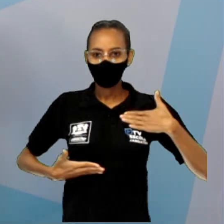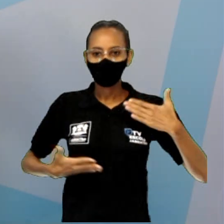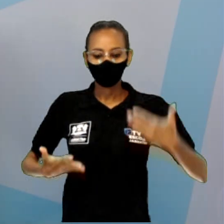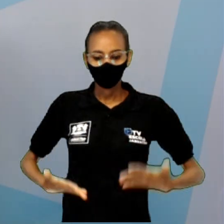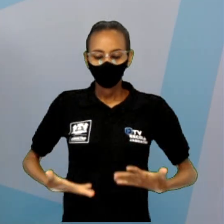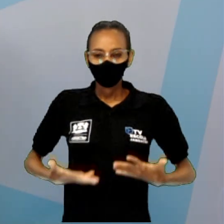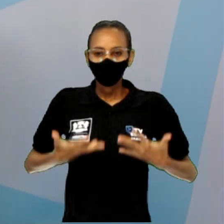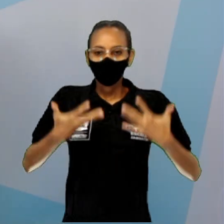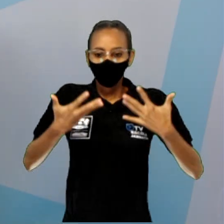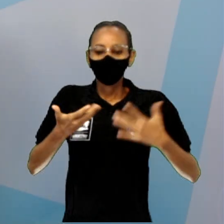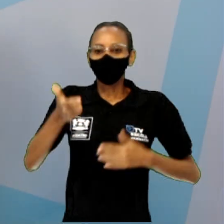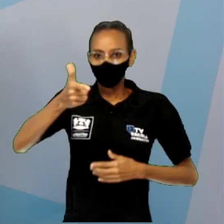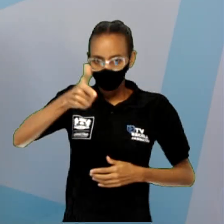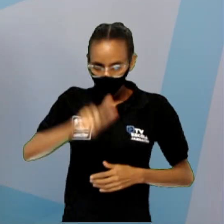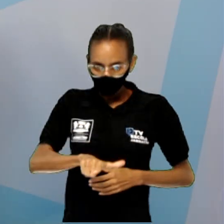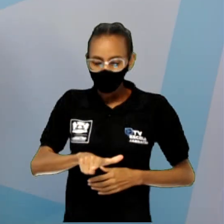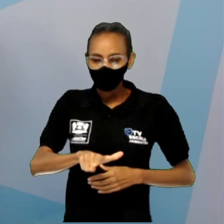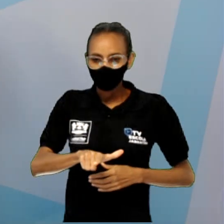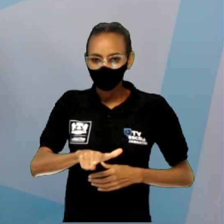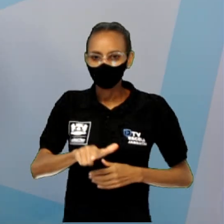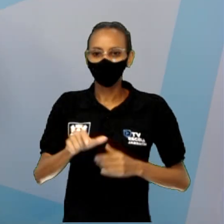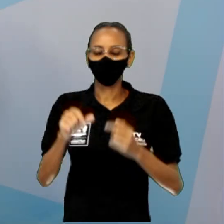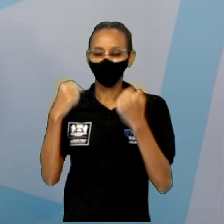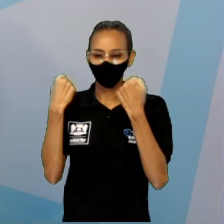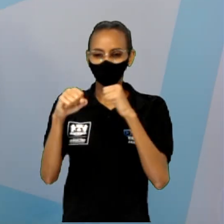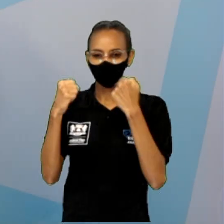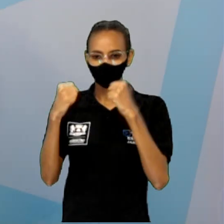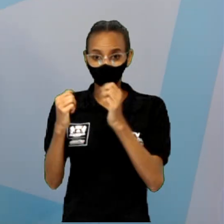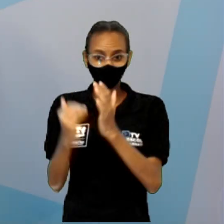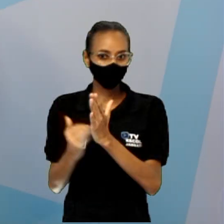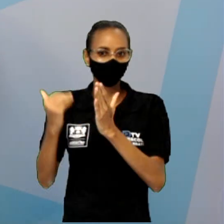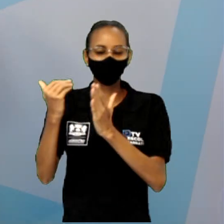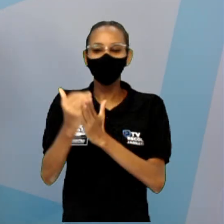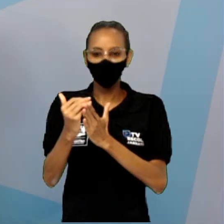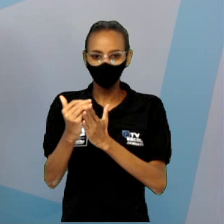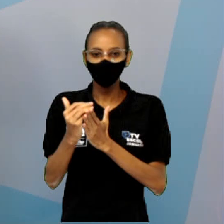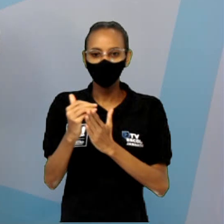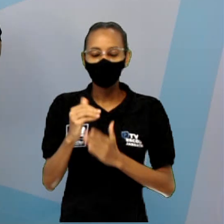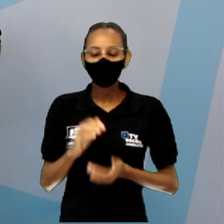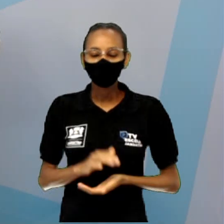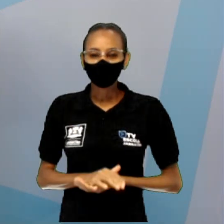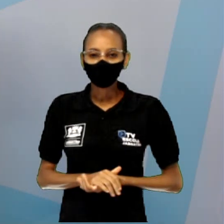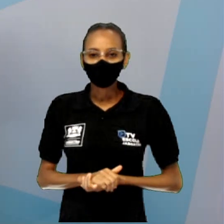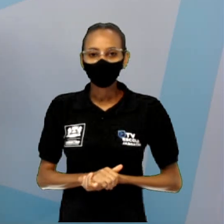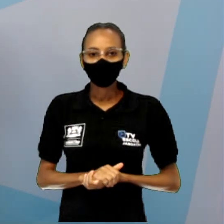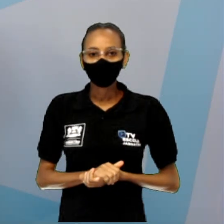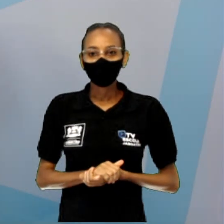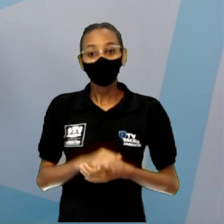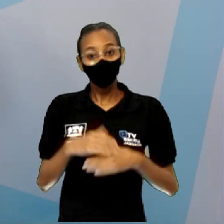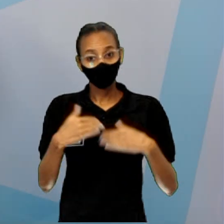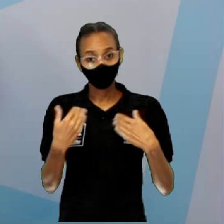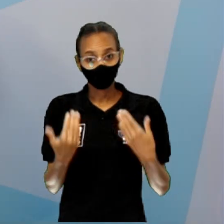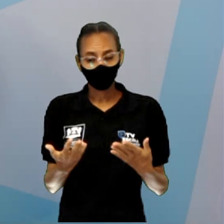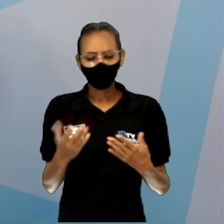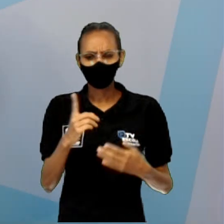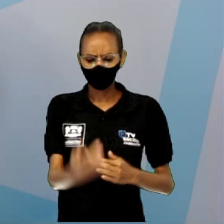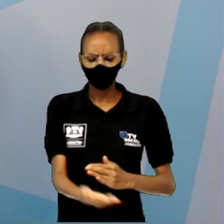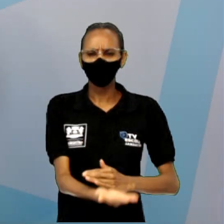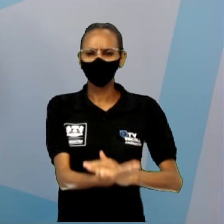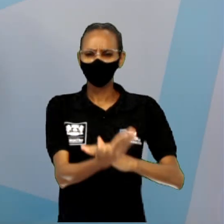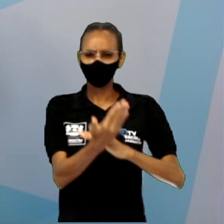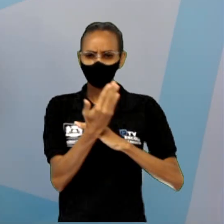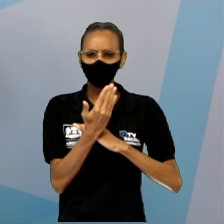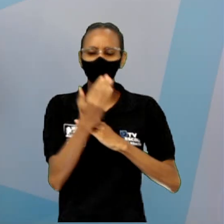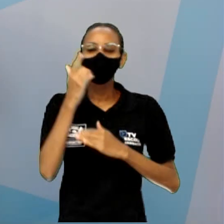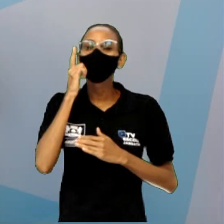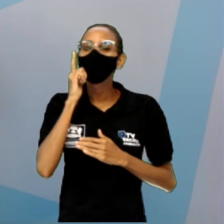conseguir fazer novamente aquela sequência de exercícios, ok? E aí, a fonte de energia principal